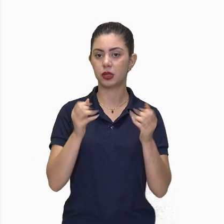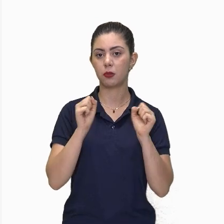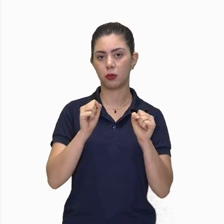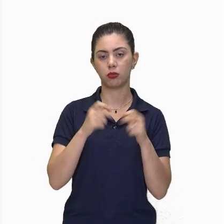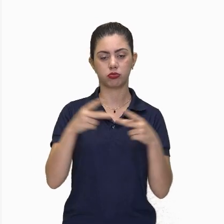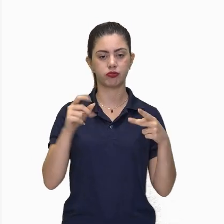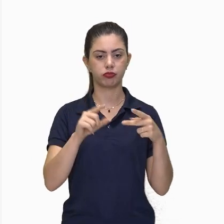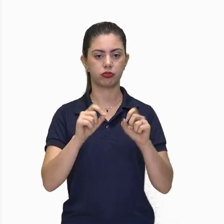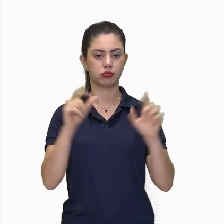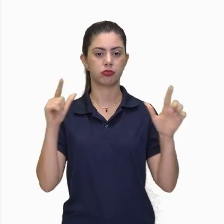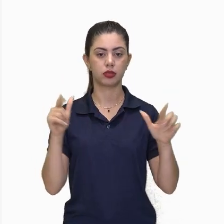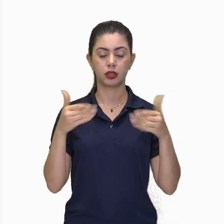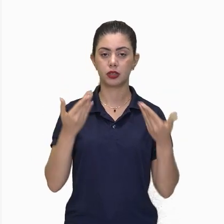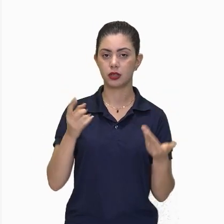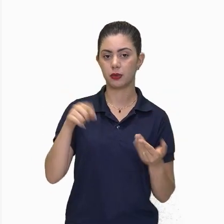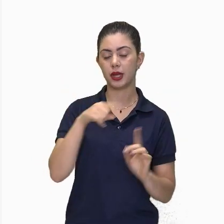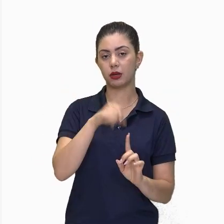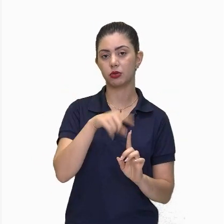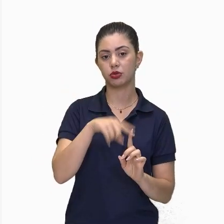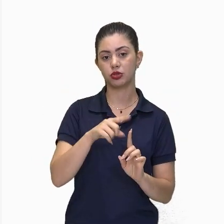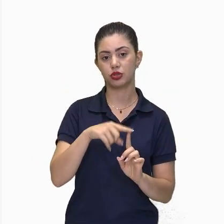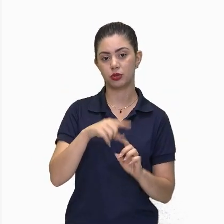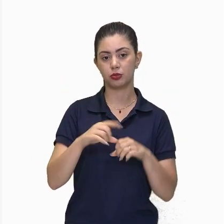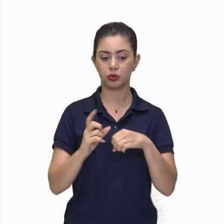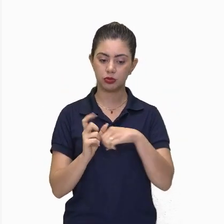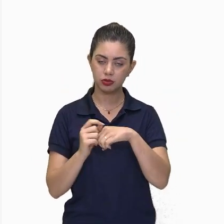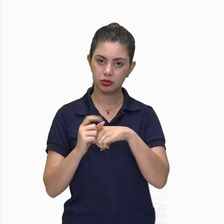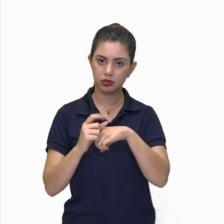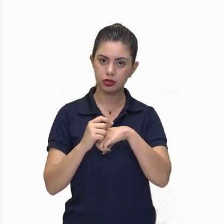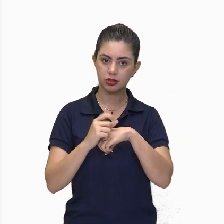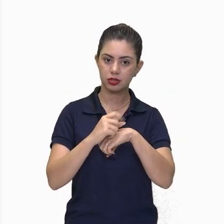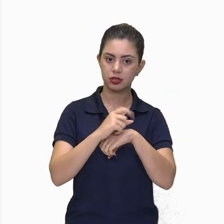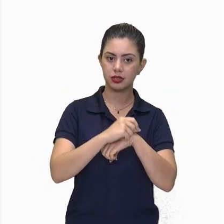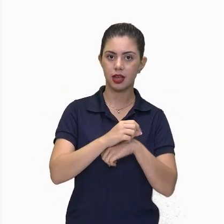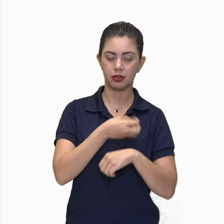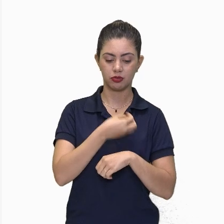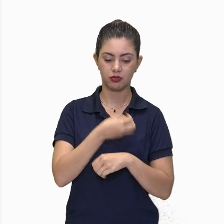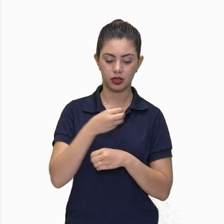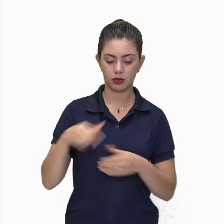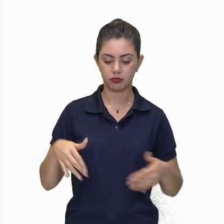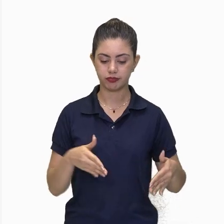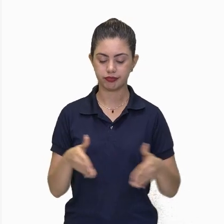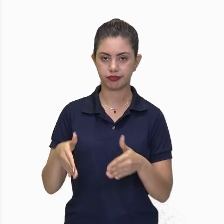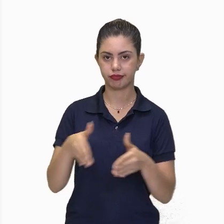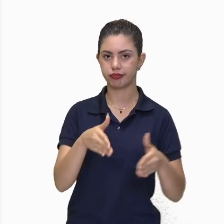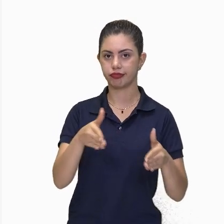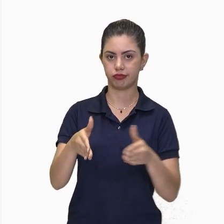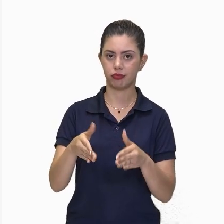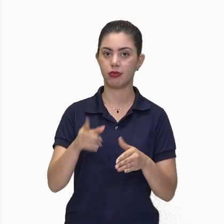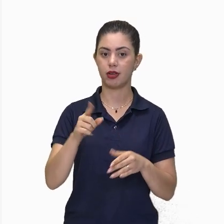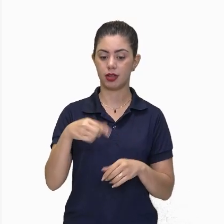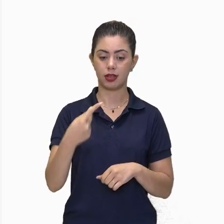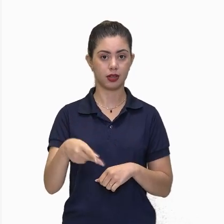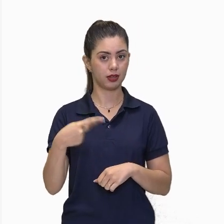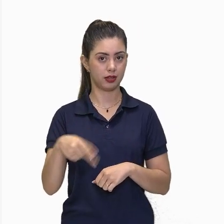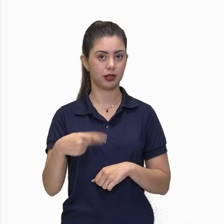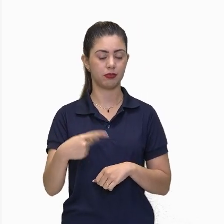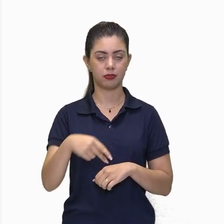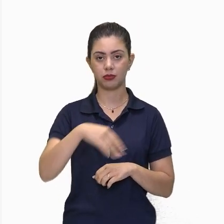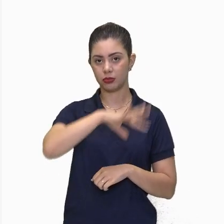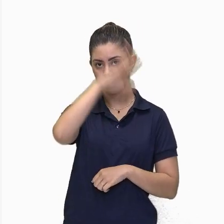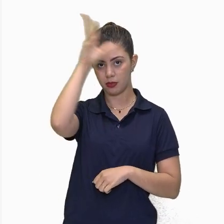em específico, né, um inseto que vive ali no igarapé de Manaus, né?